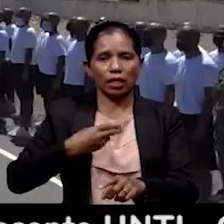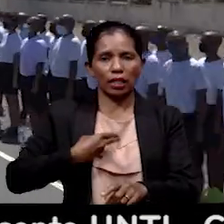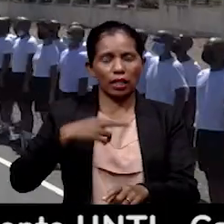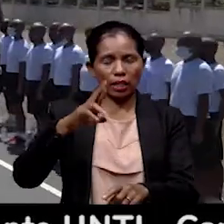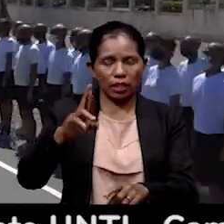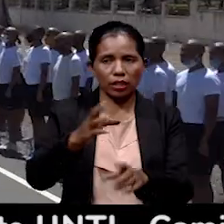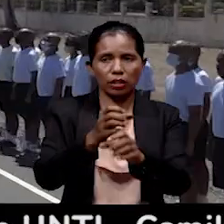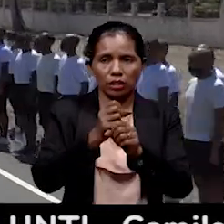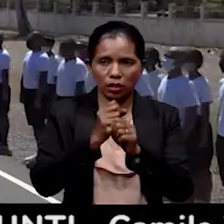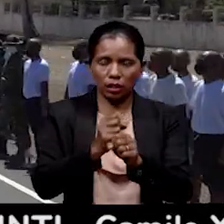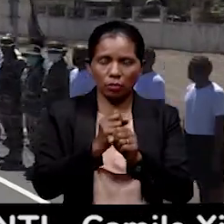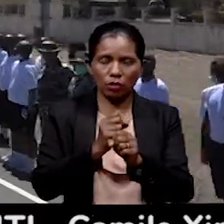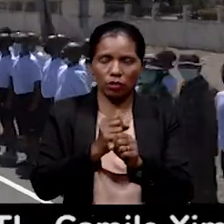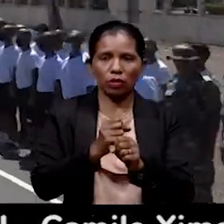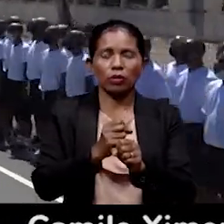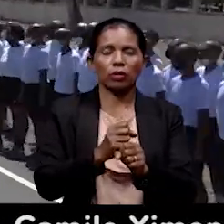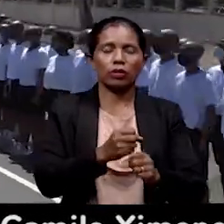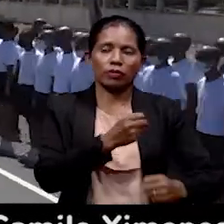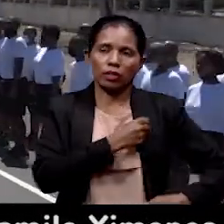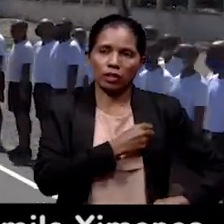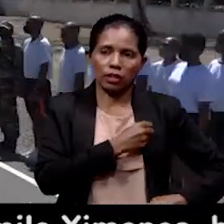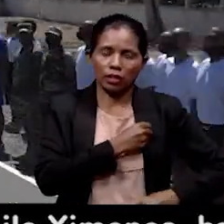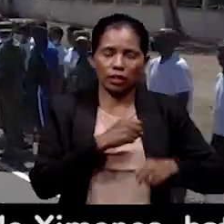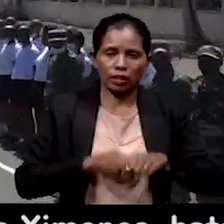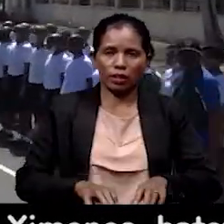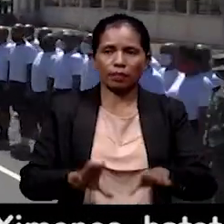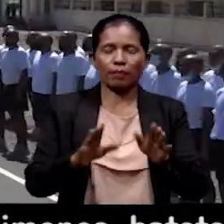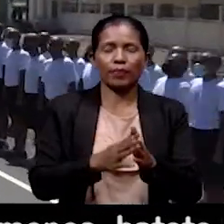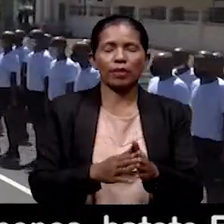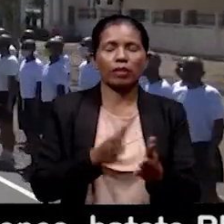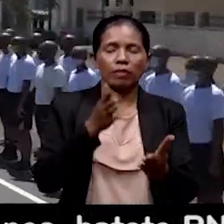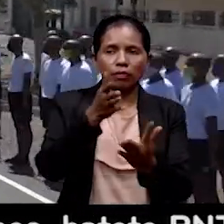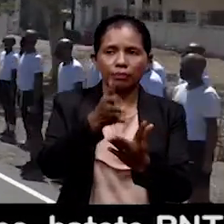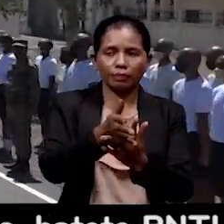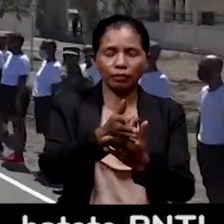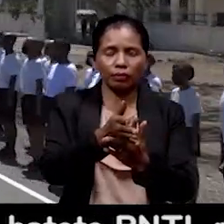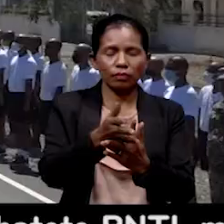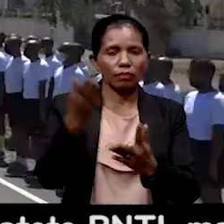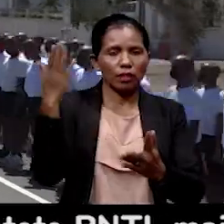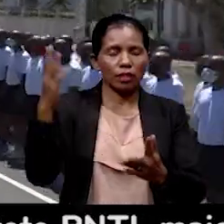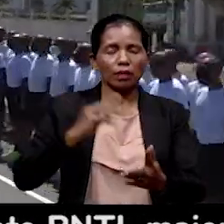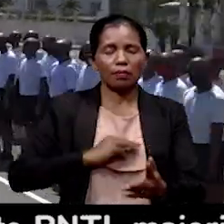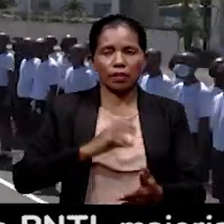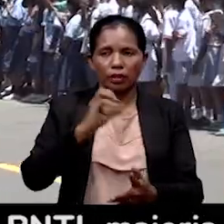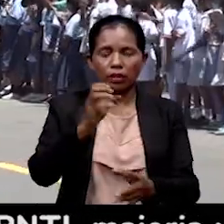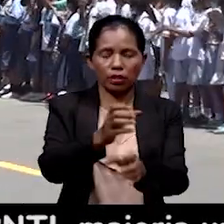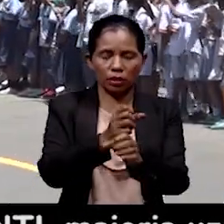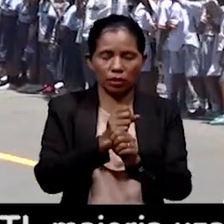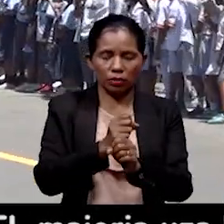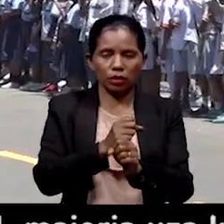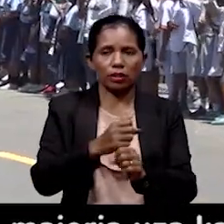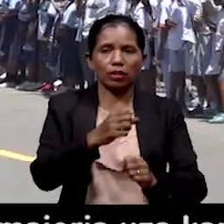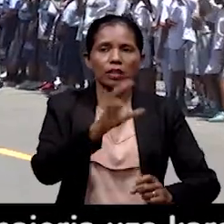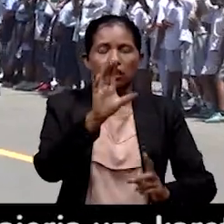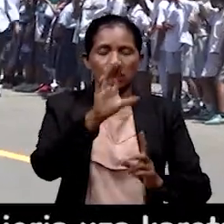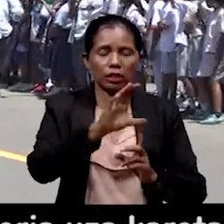naval, hone membro sira. No bato e a centro formação militar, comandante Nicolau Lobato Metinaru, sim husi comandante